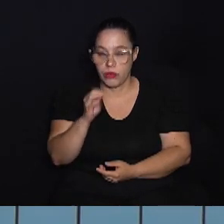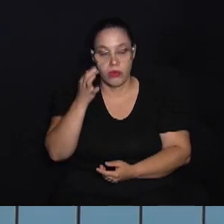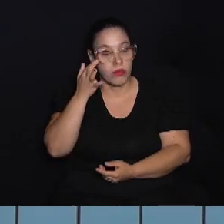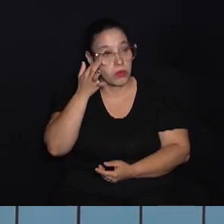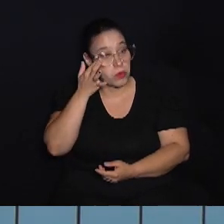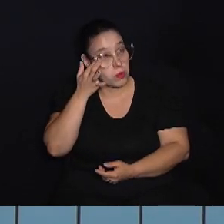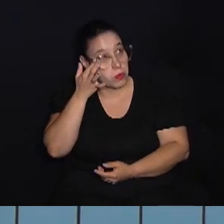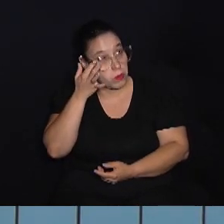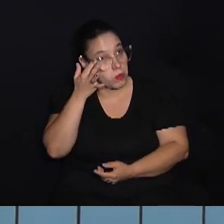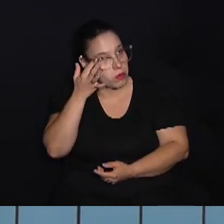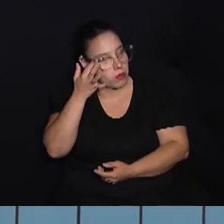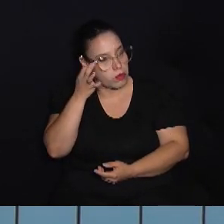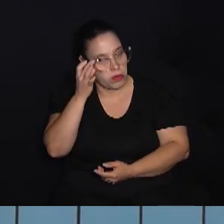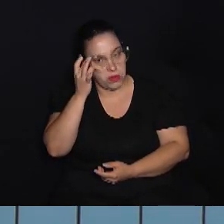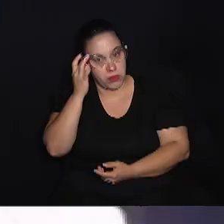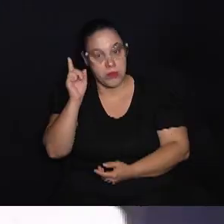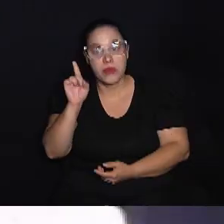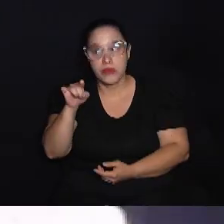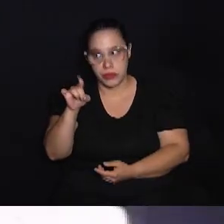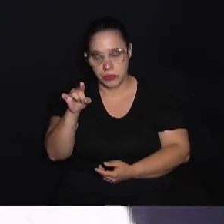ainda muito grande, né?